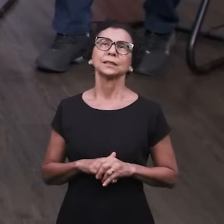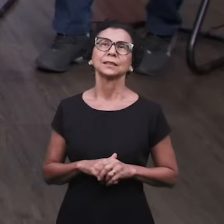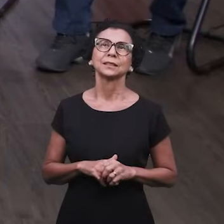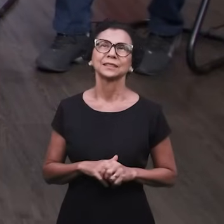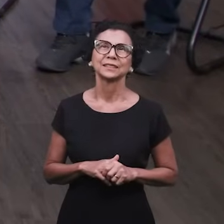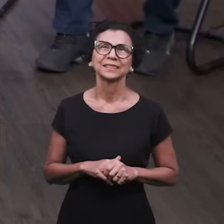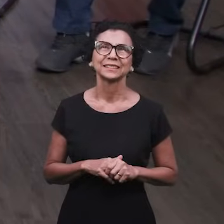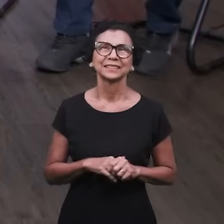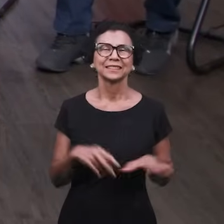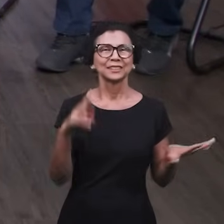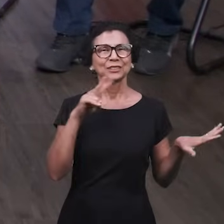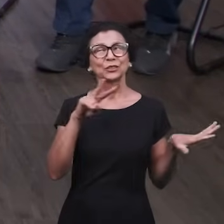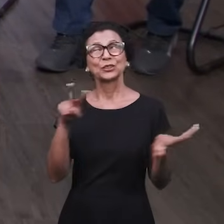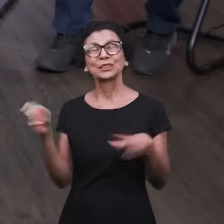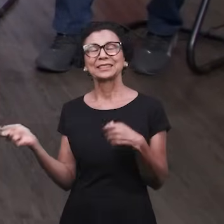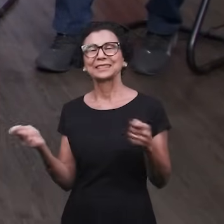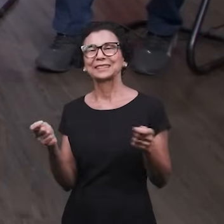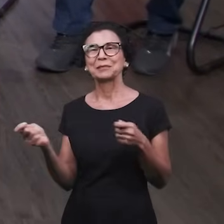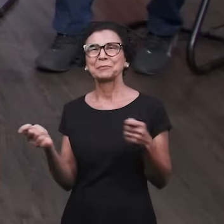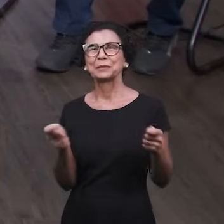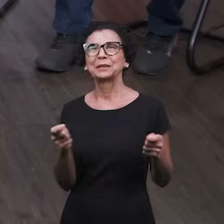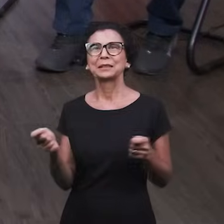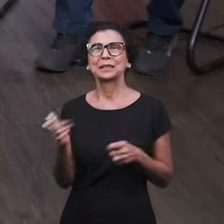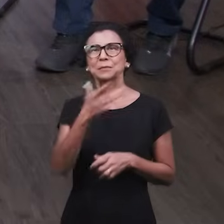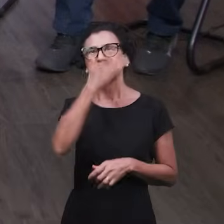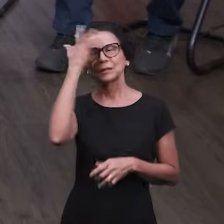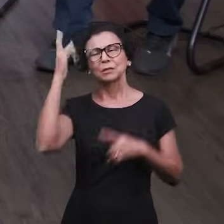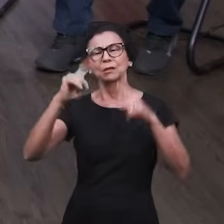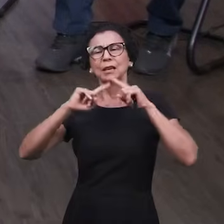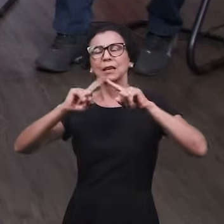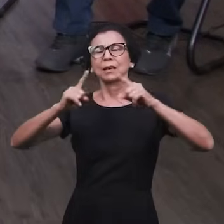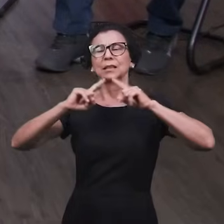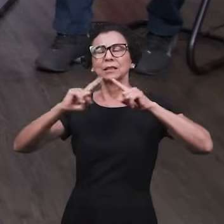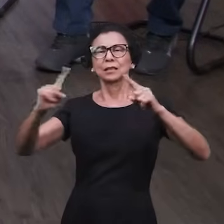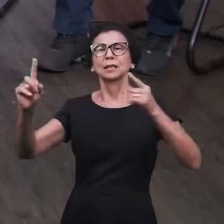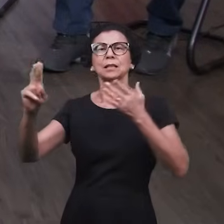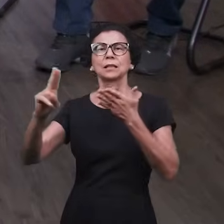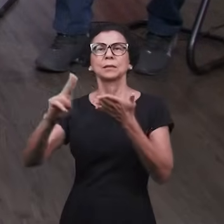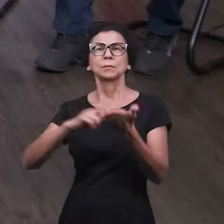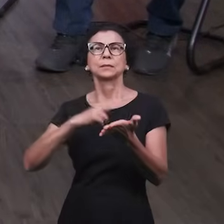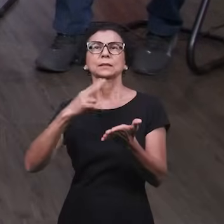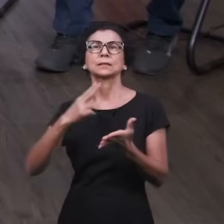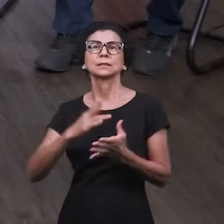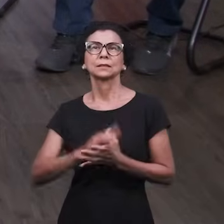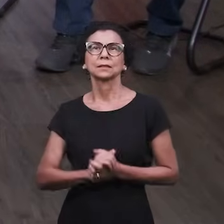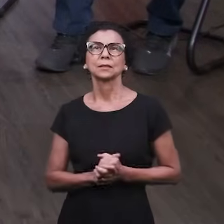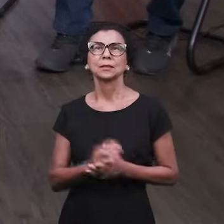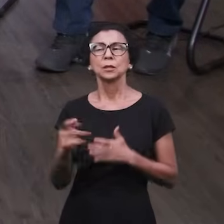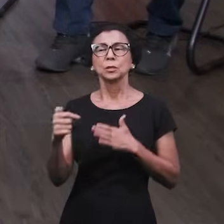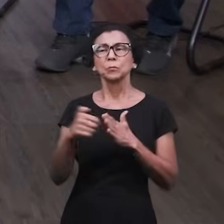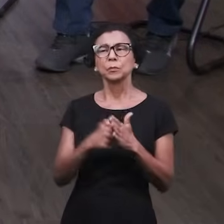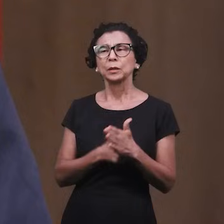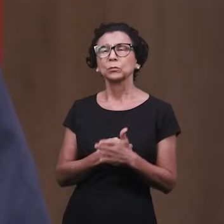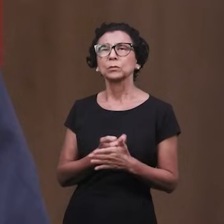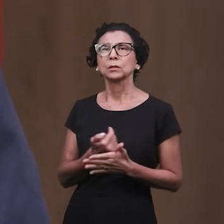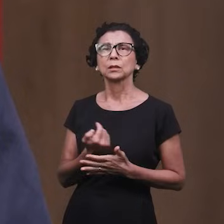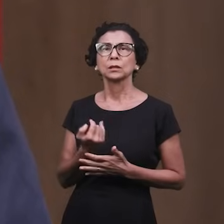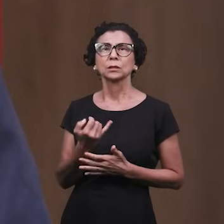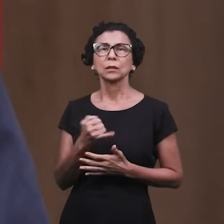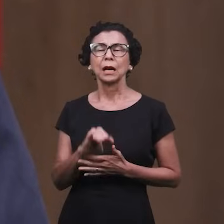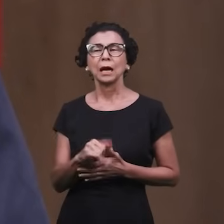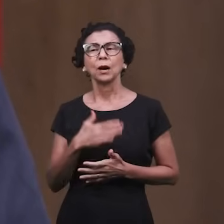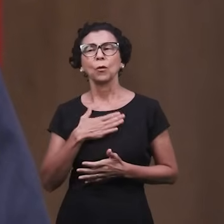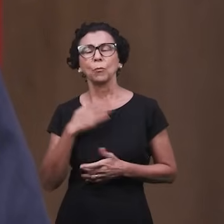toda semana, tem pessoas ligando, mandando mensagens, perguntando sobre o instrumento. O